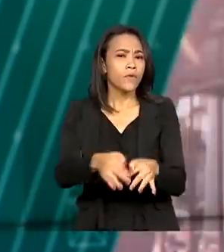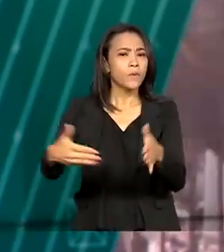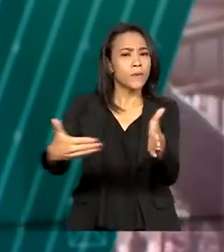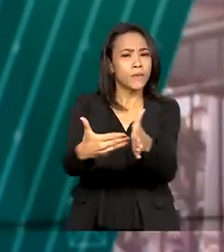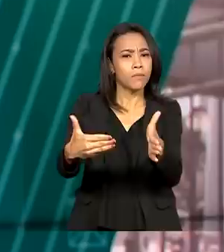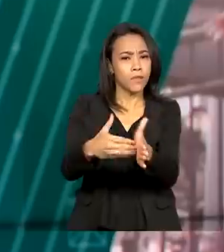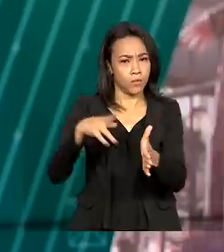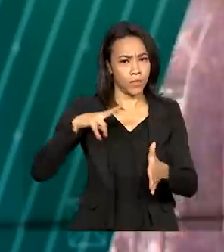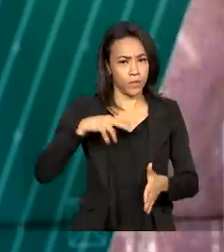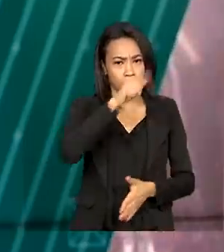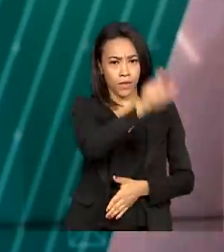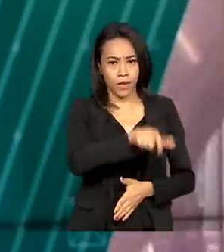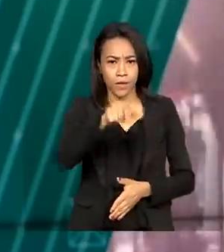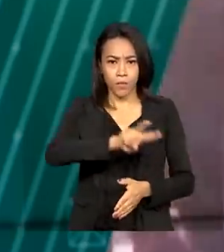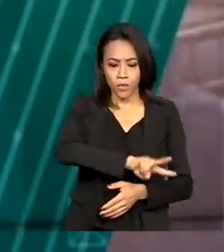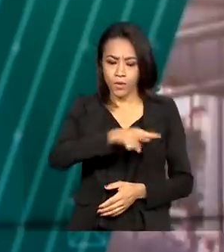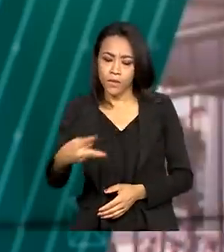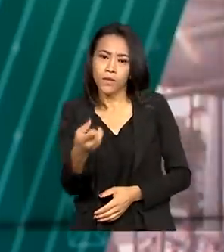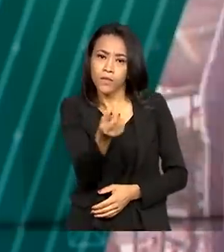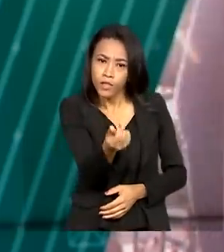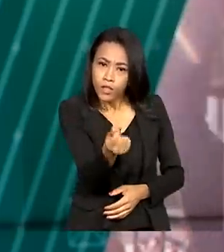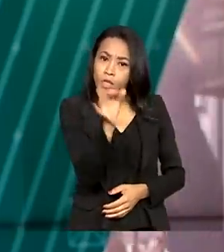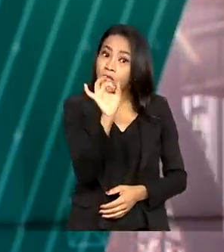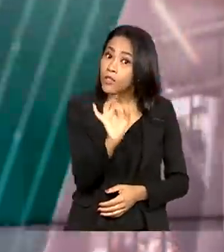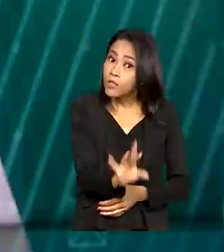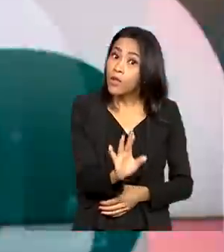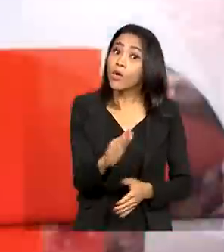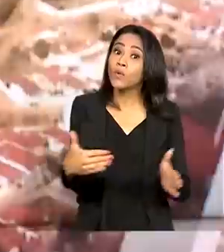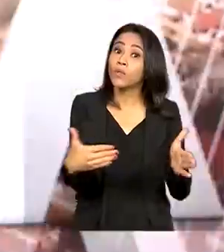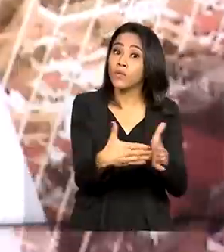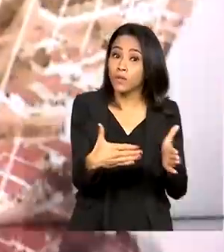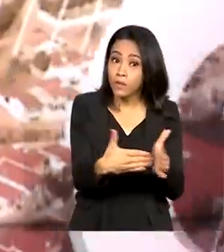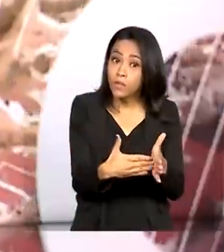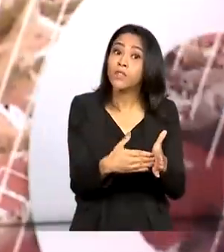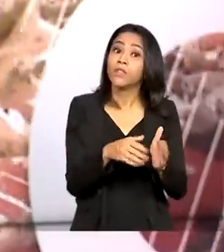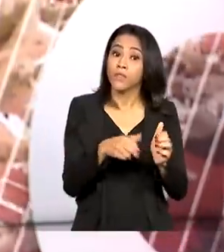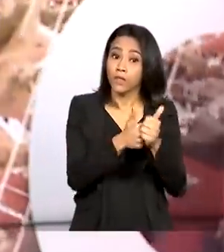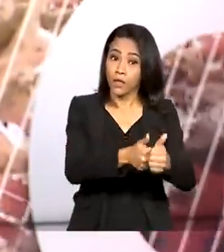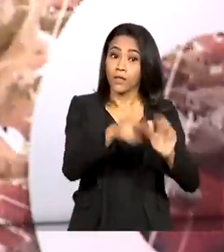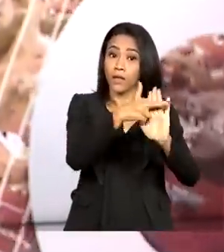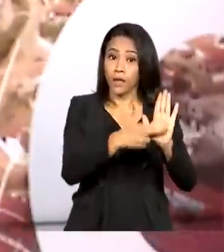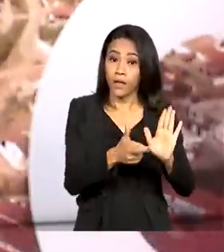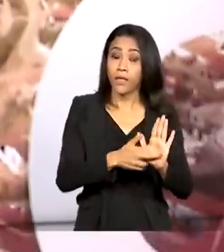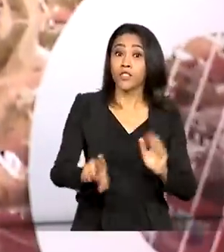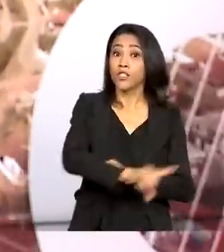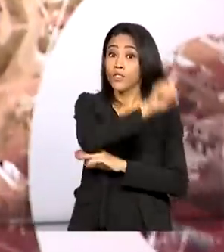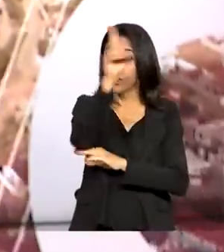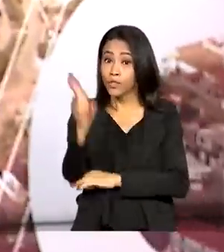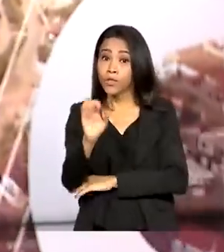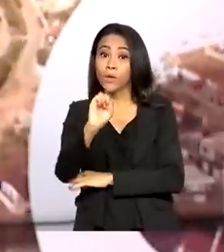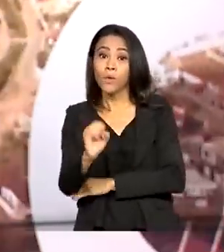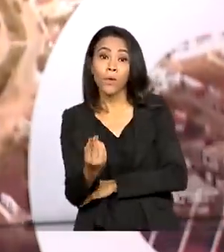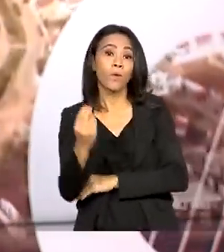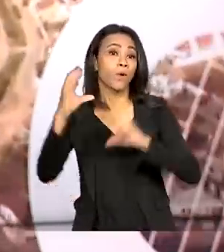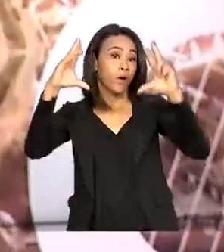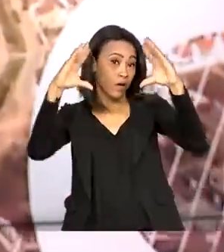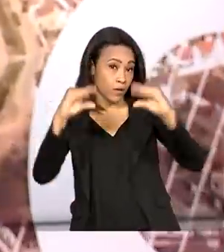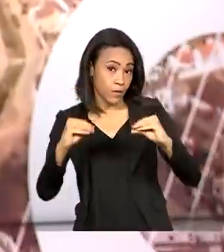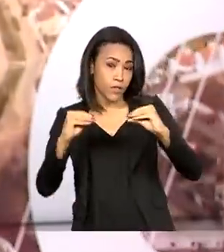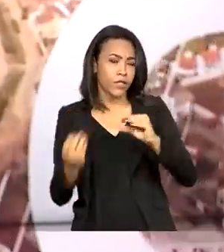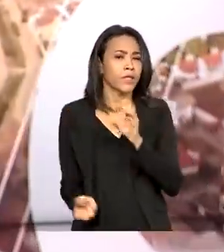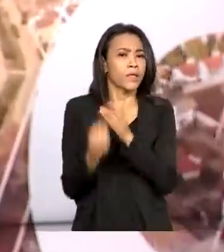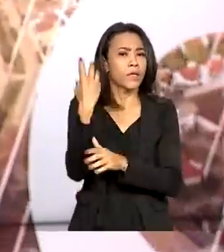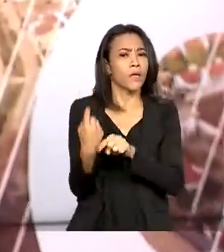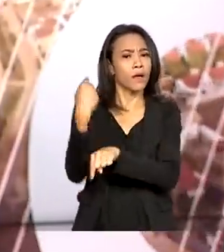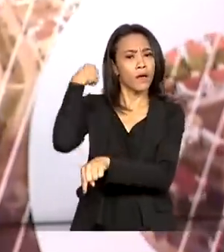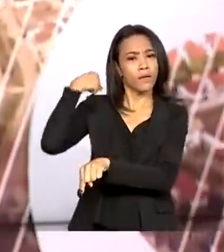individual por transação passando a valer apenas os limites diários por período diurno ou noturno criado em novembro